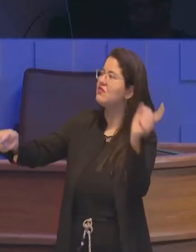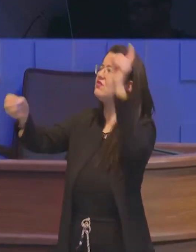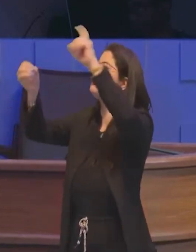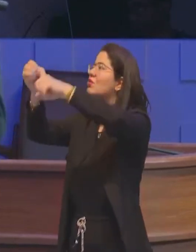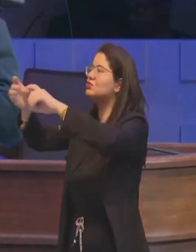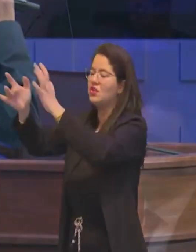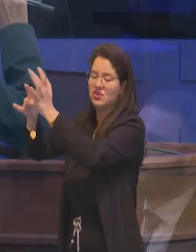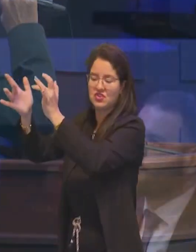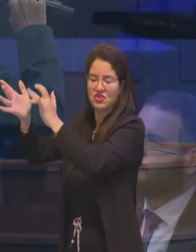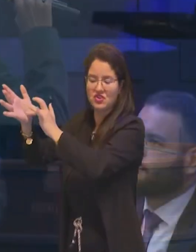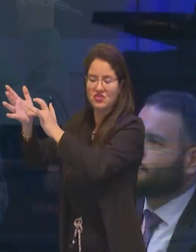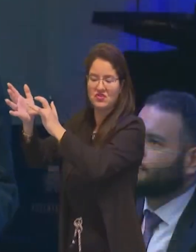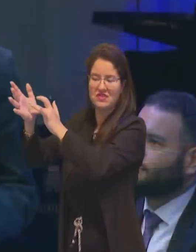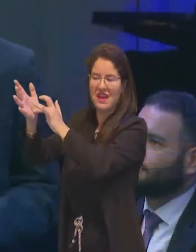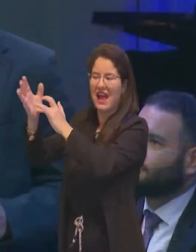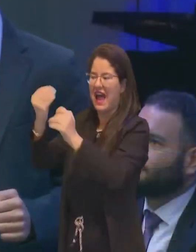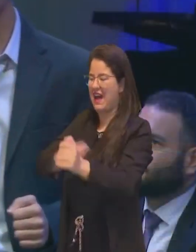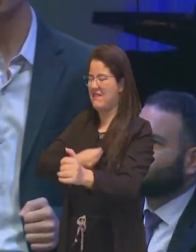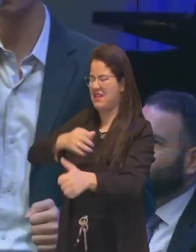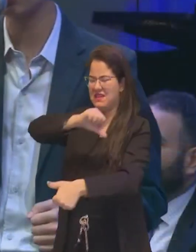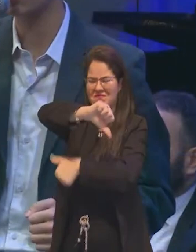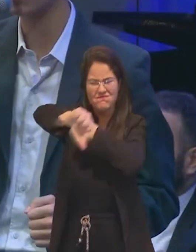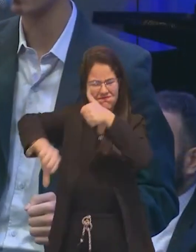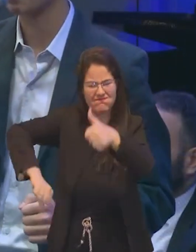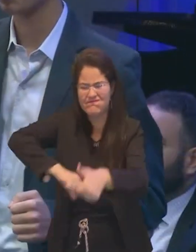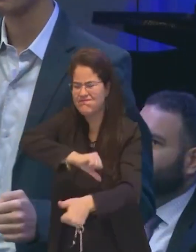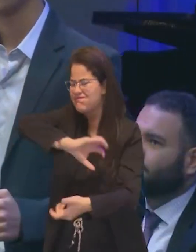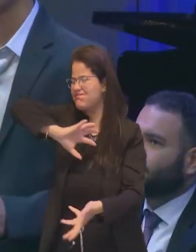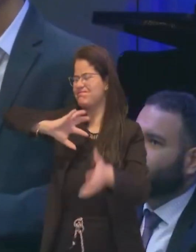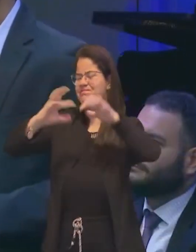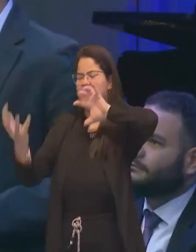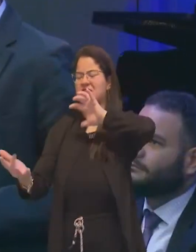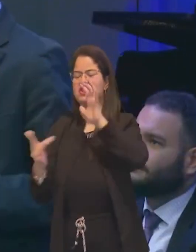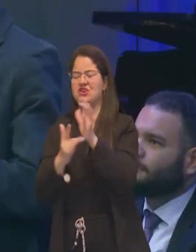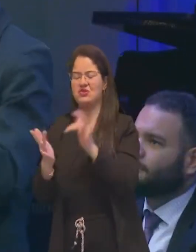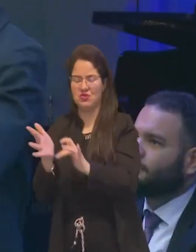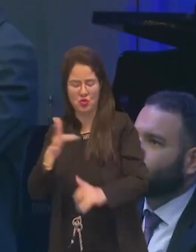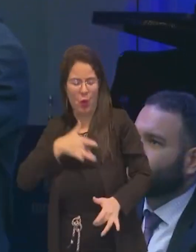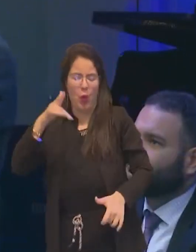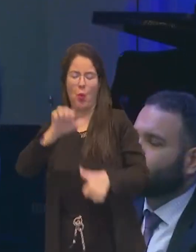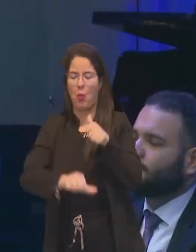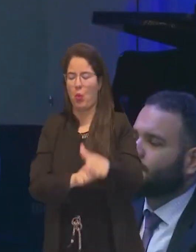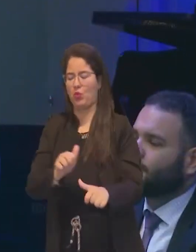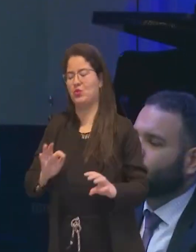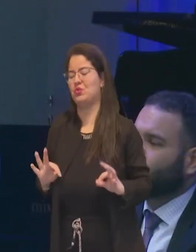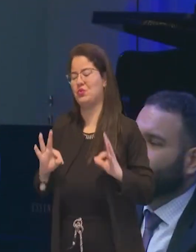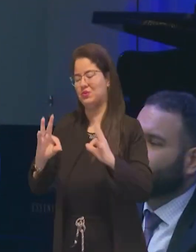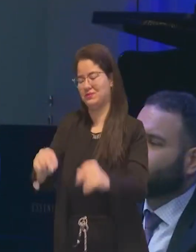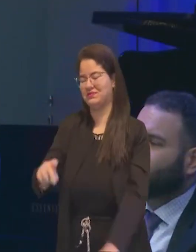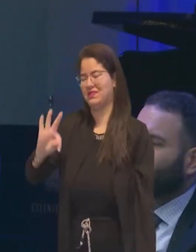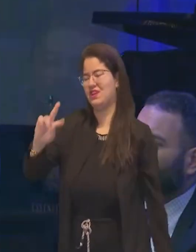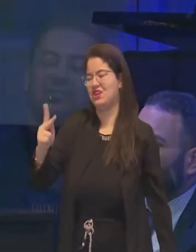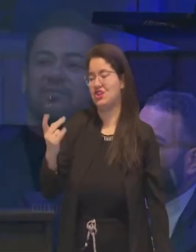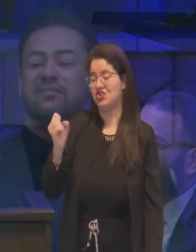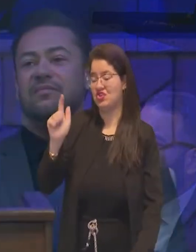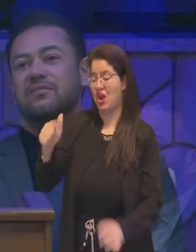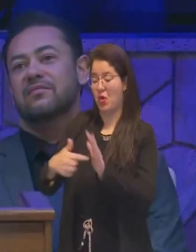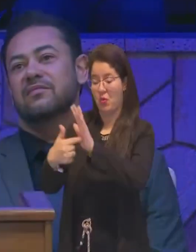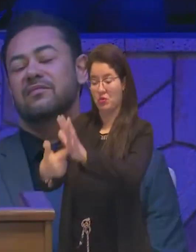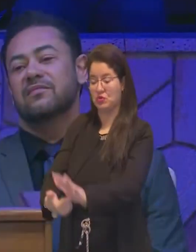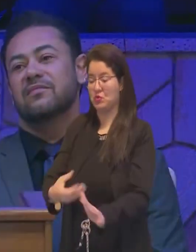a vida totalmente transformada por Jesus. E ele mostrou que a vida com